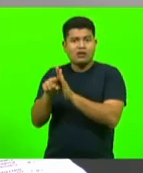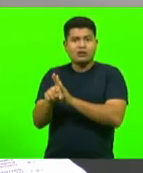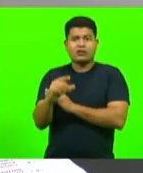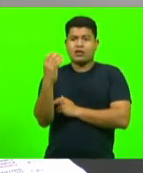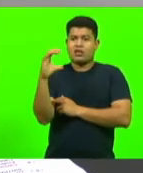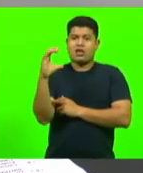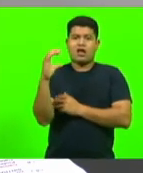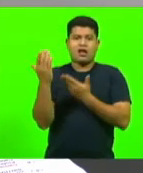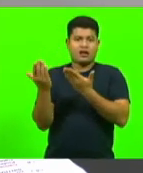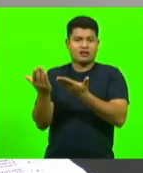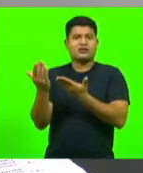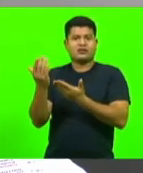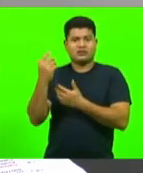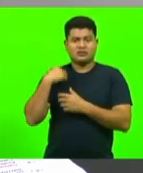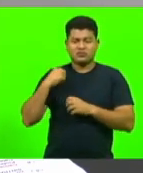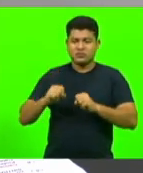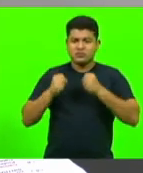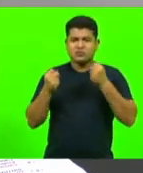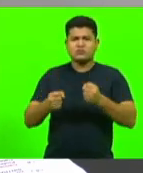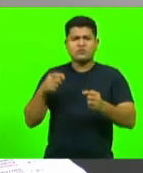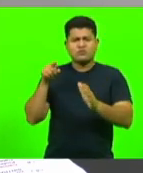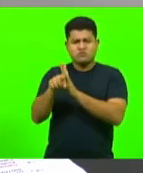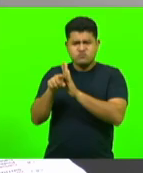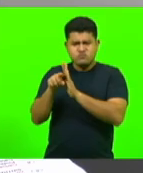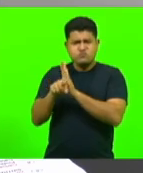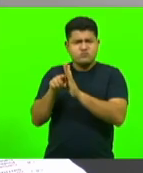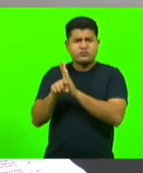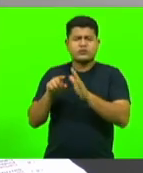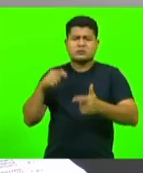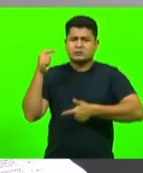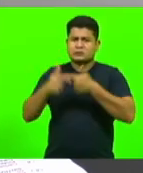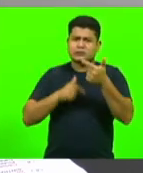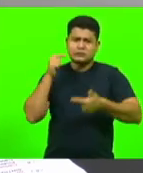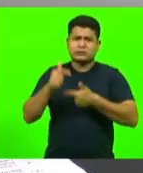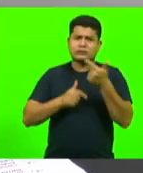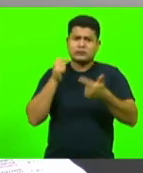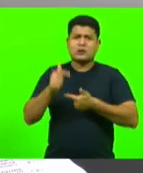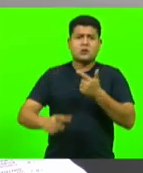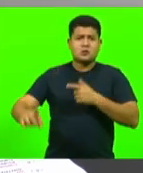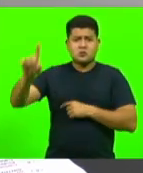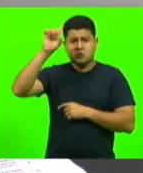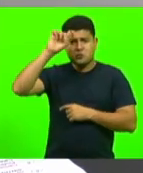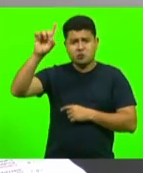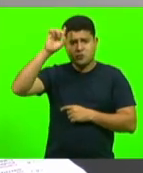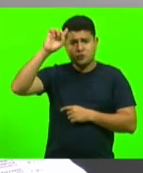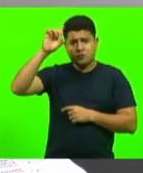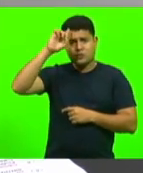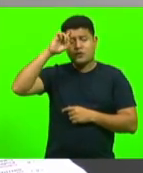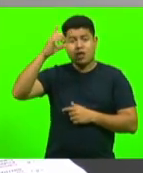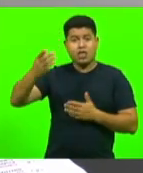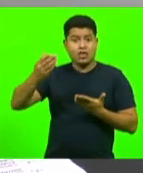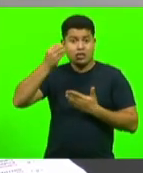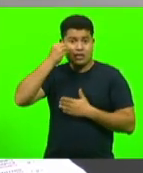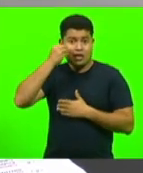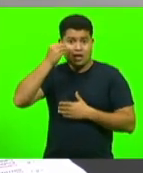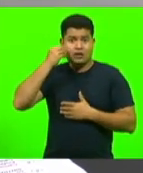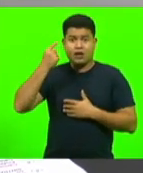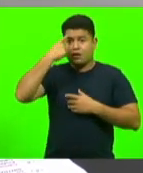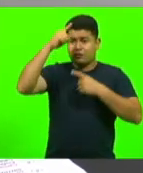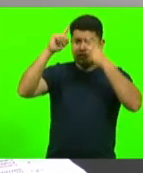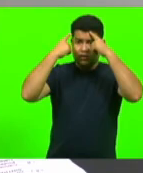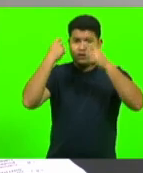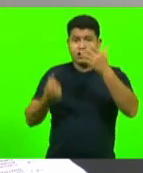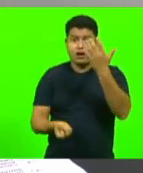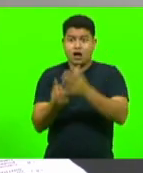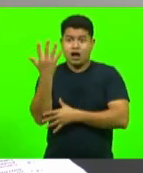cientistas que exaustivamente estão lá né a todo dia Testando inventando